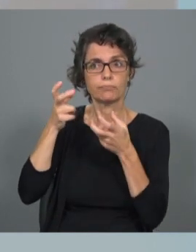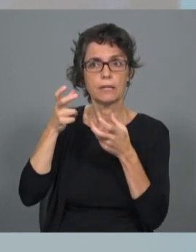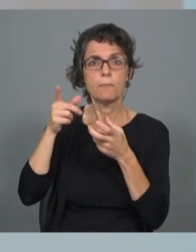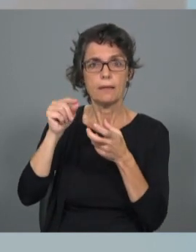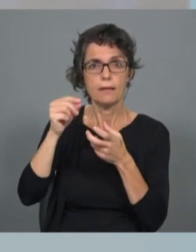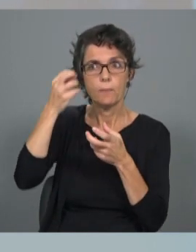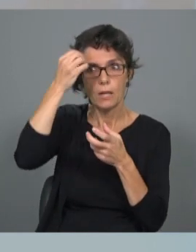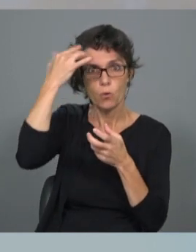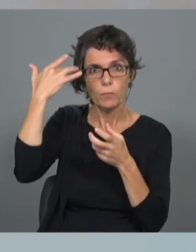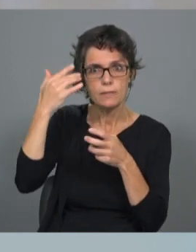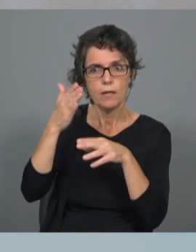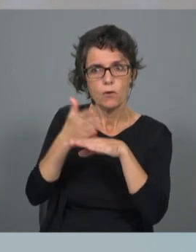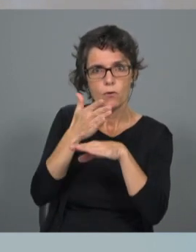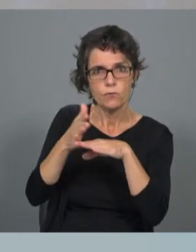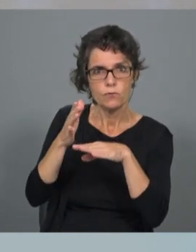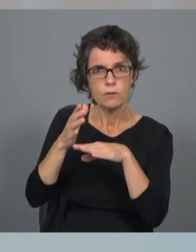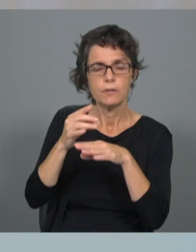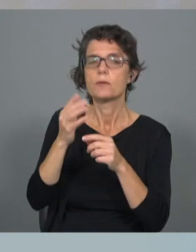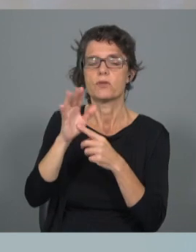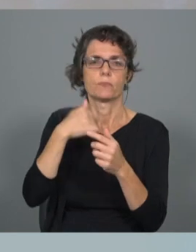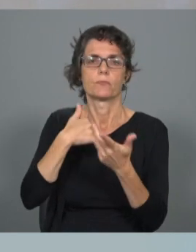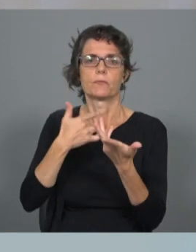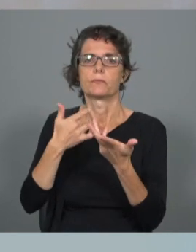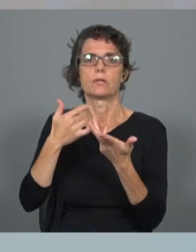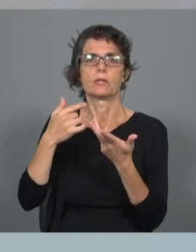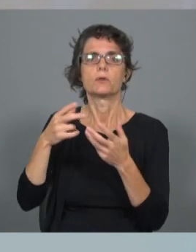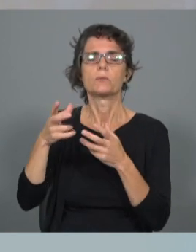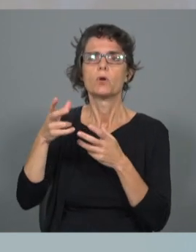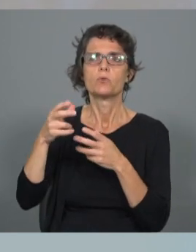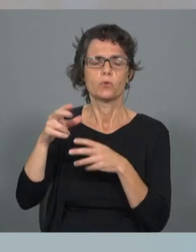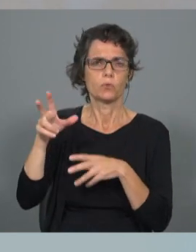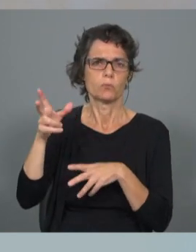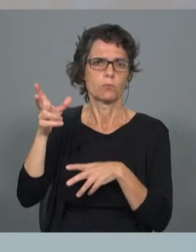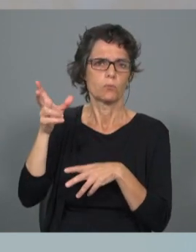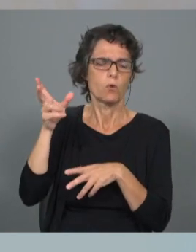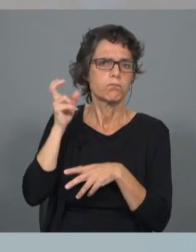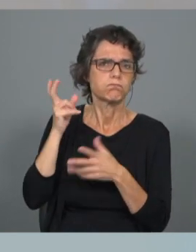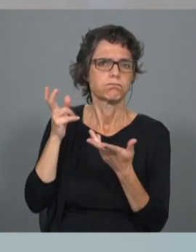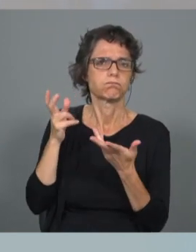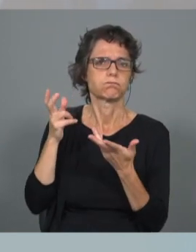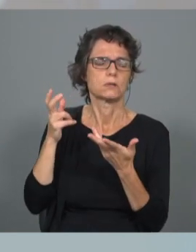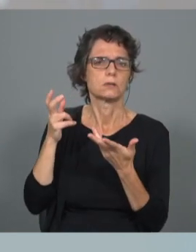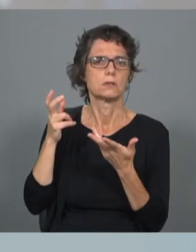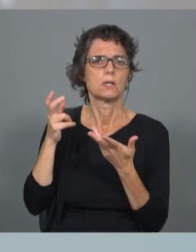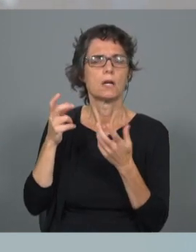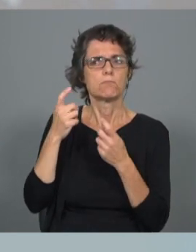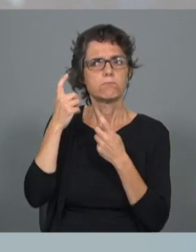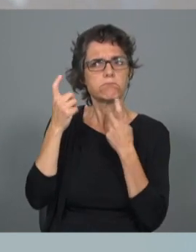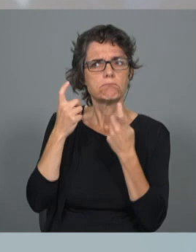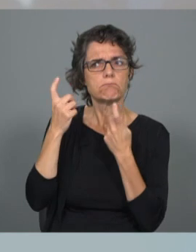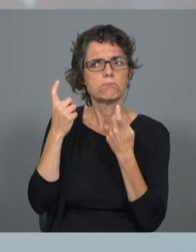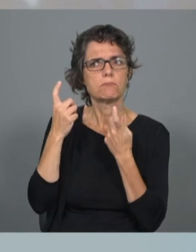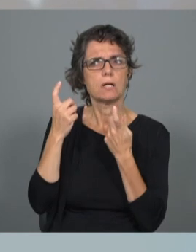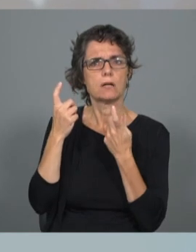Deus é fundamental. Significa que ouvimos, que meditamos, mas que depois que a colocamos no nosso coração.